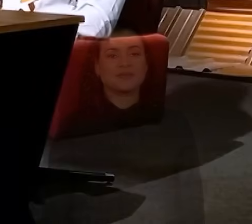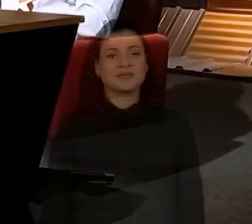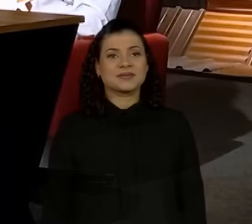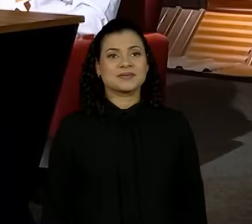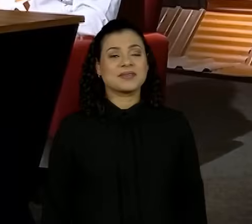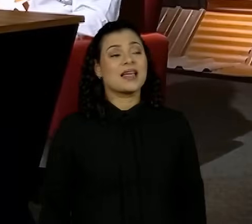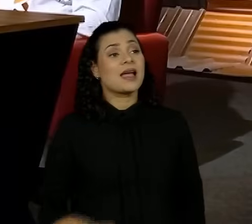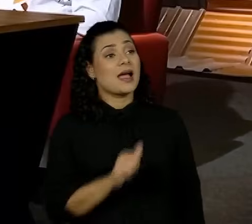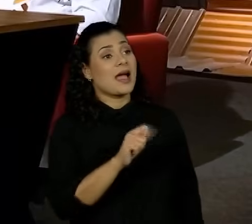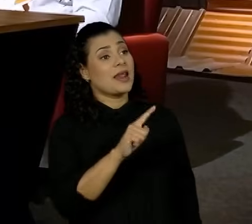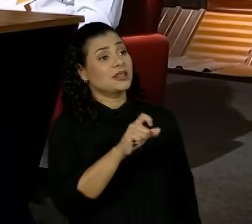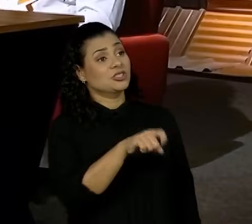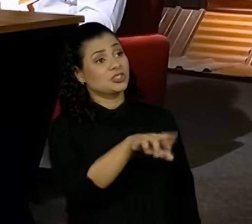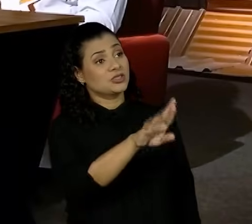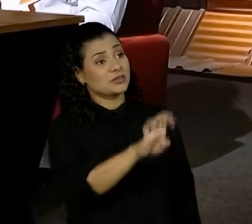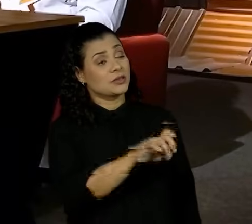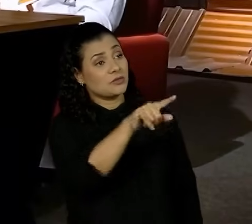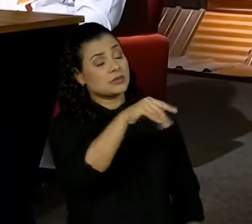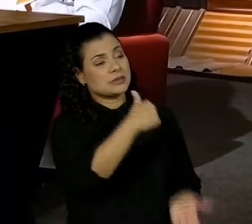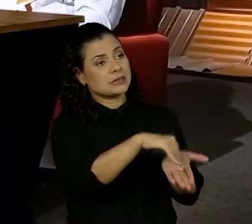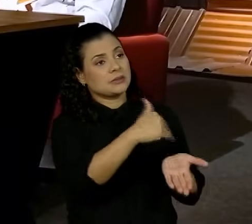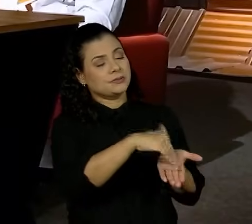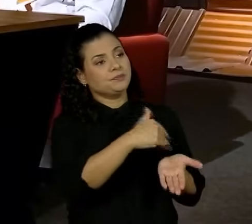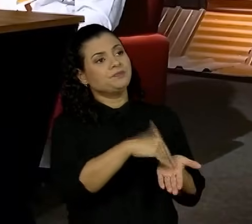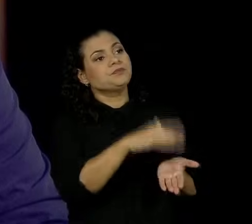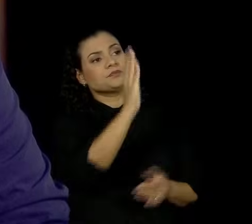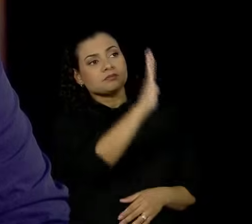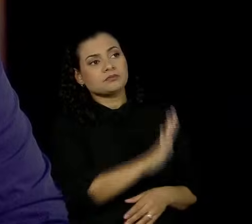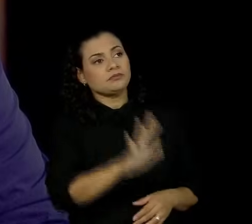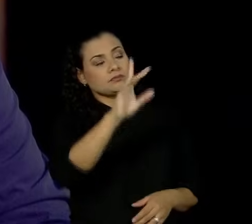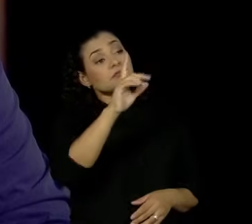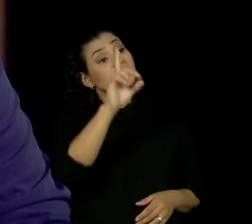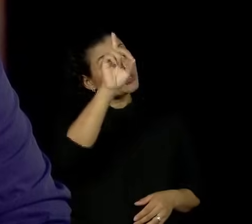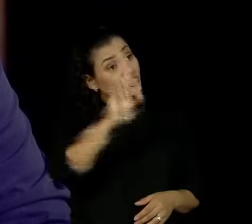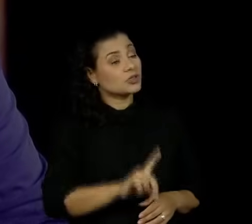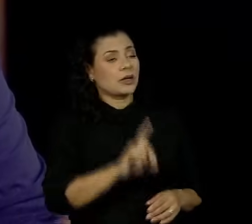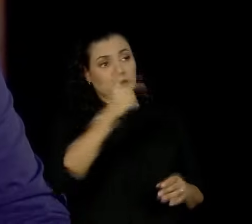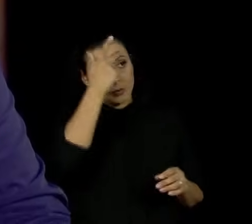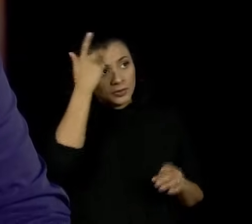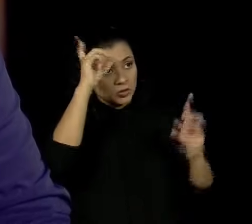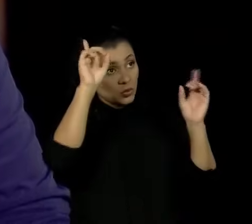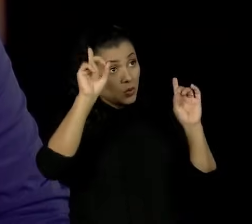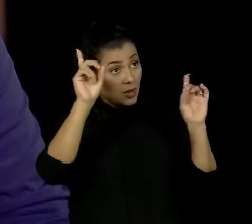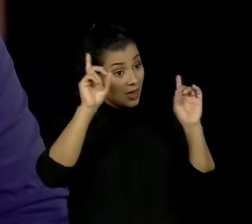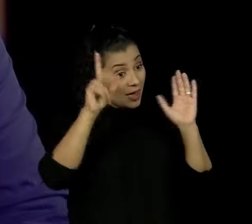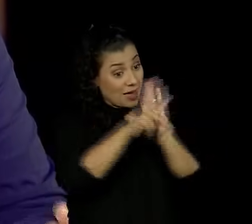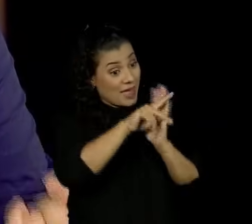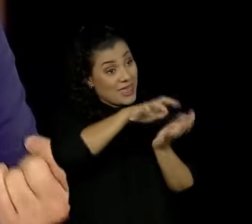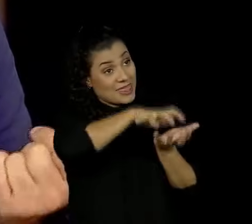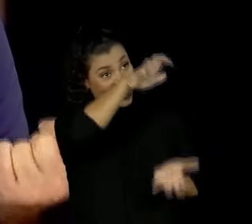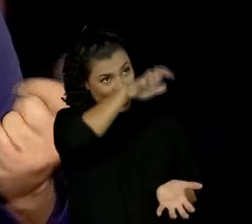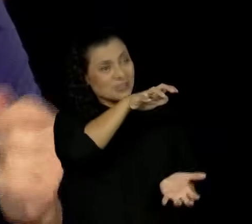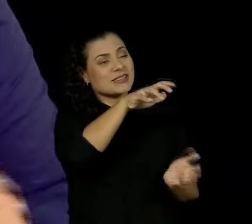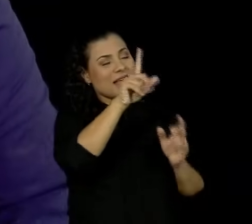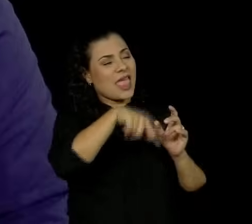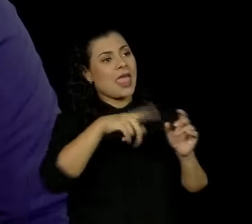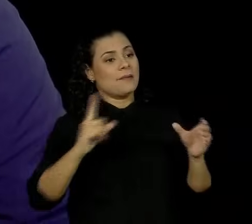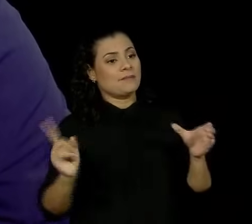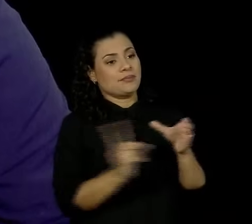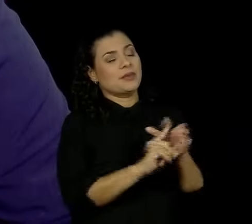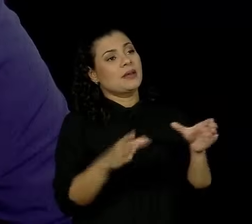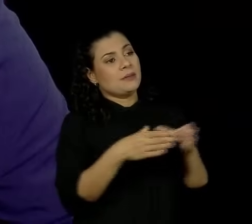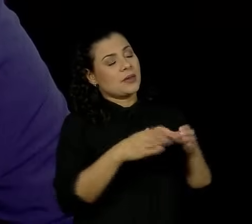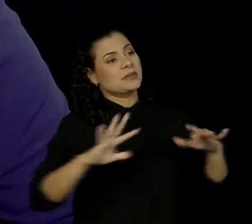Alexandre, você é secretário nacional dos direitos da pessoa idosa, que é um órgão ligado ao Ministério dos Direitos Humanos e